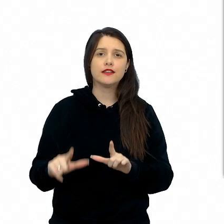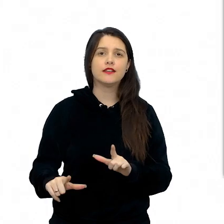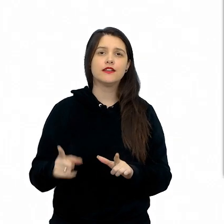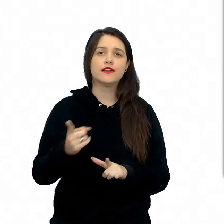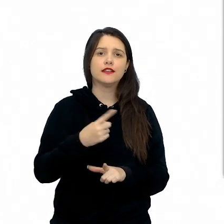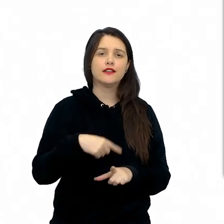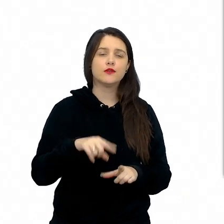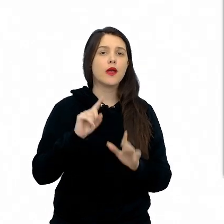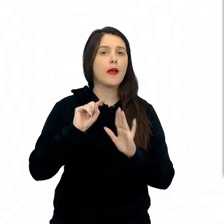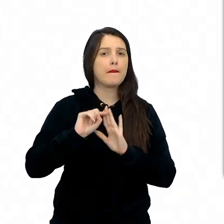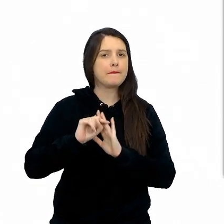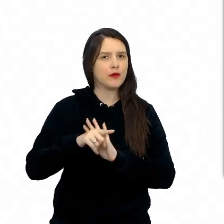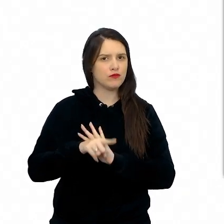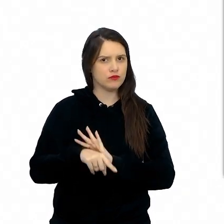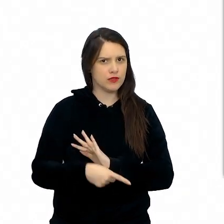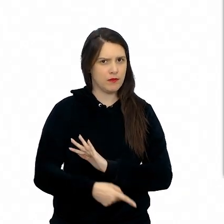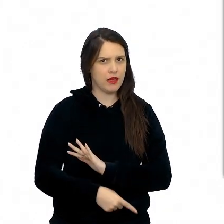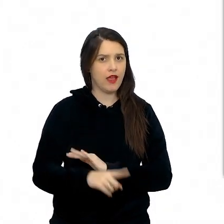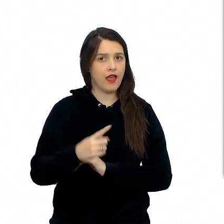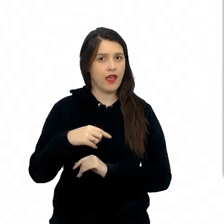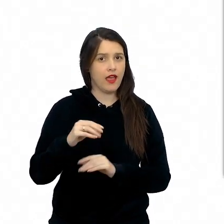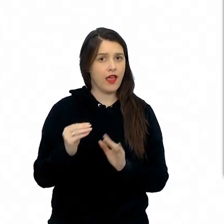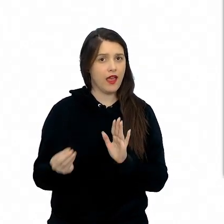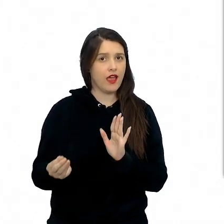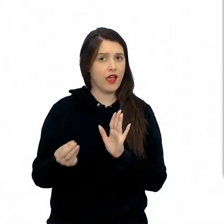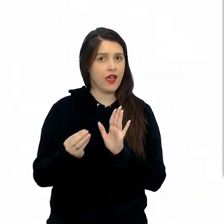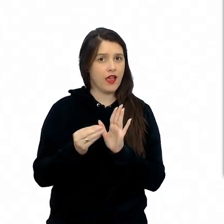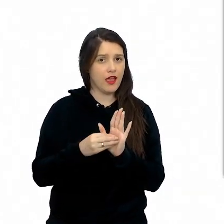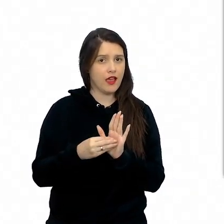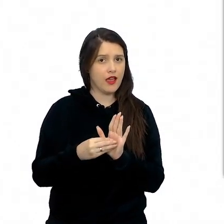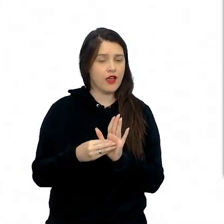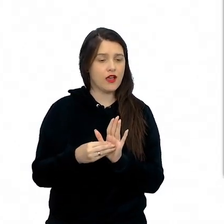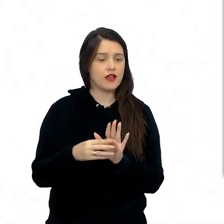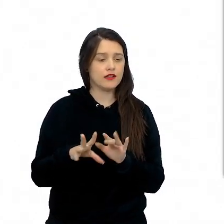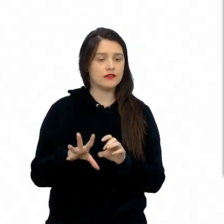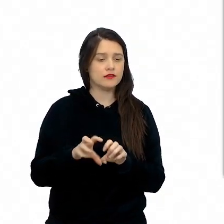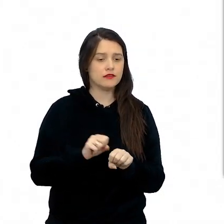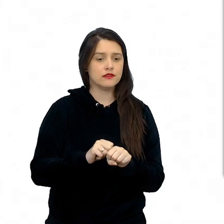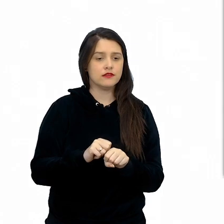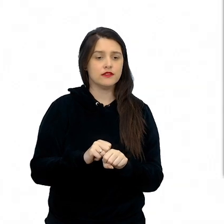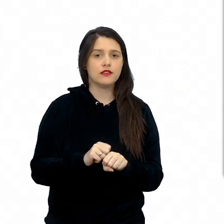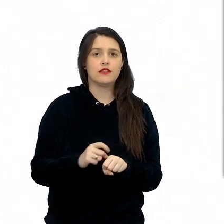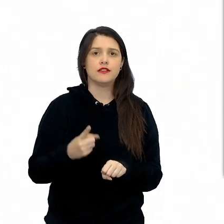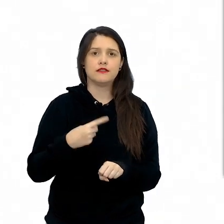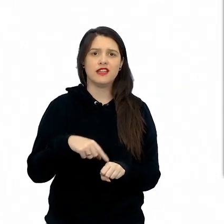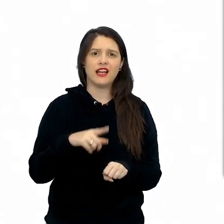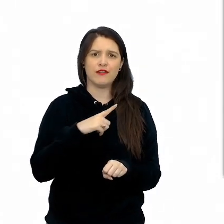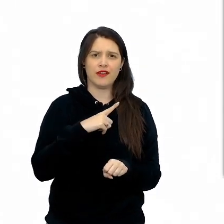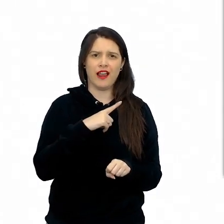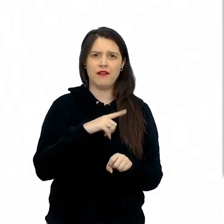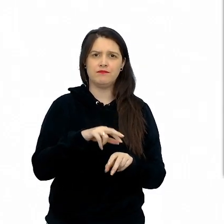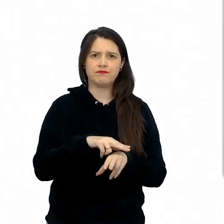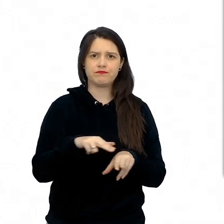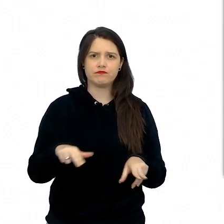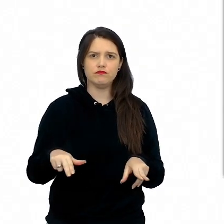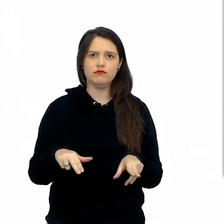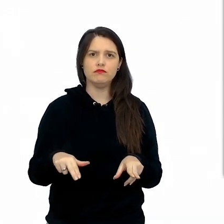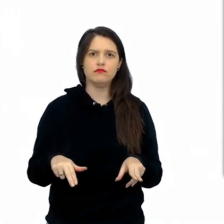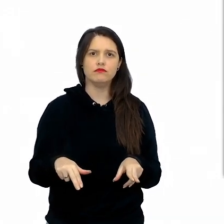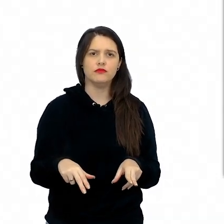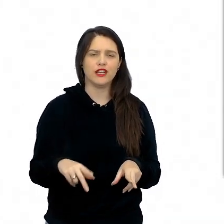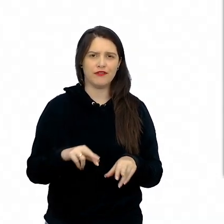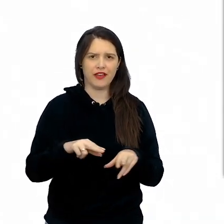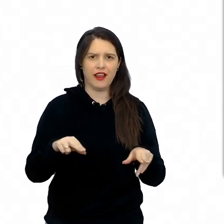e aprofundamento, e colocar a data da gravação em que foi ao ar. No nosso exemplo aqui,